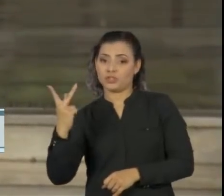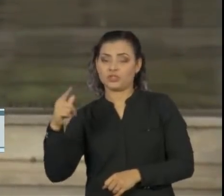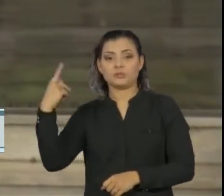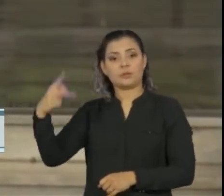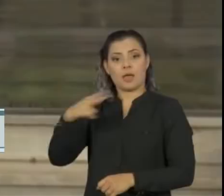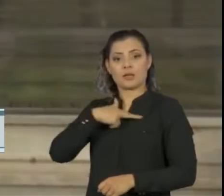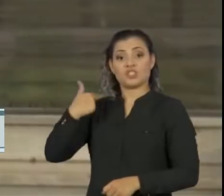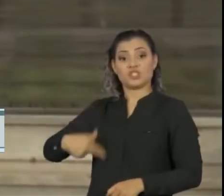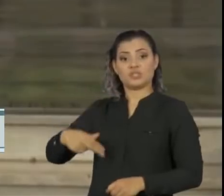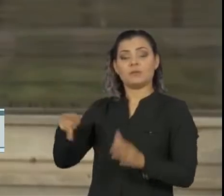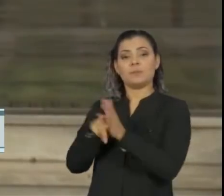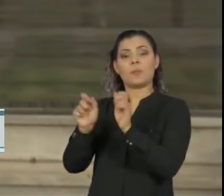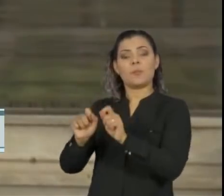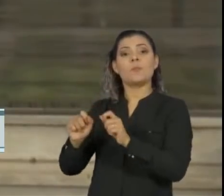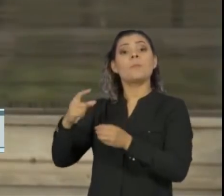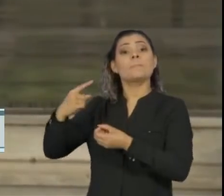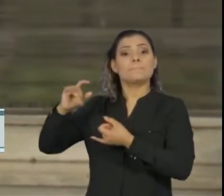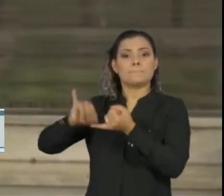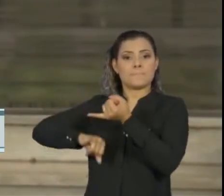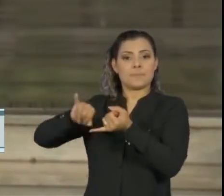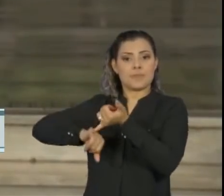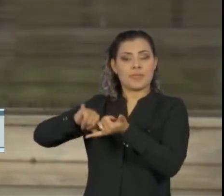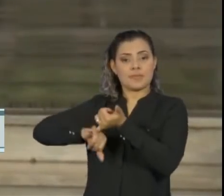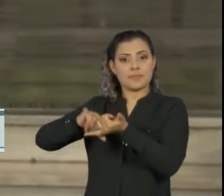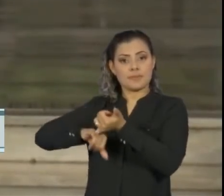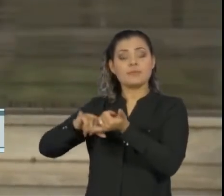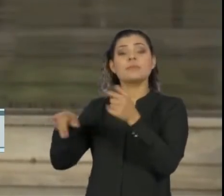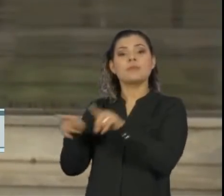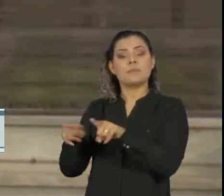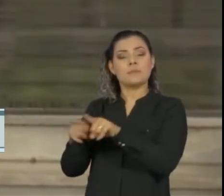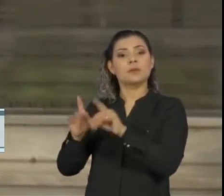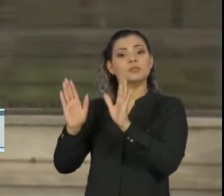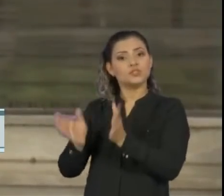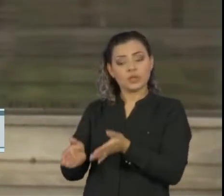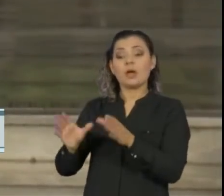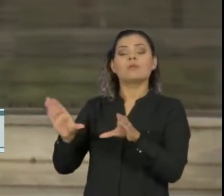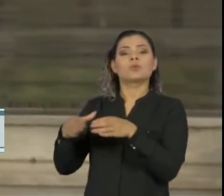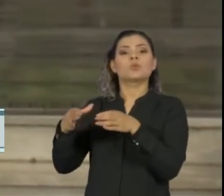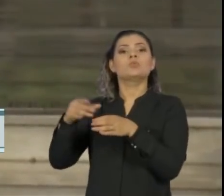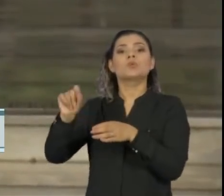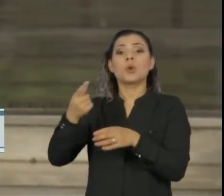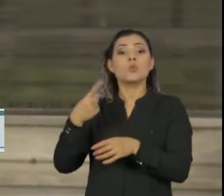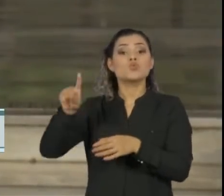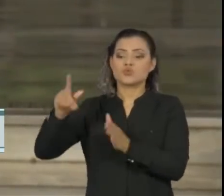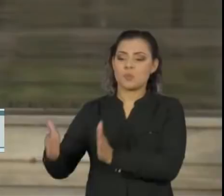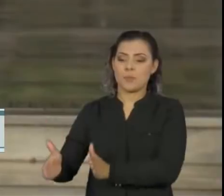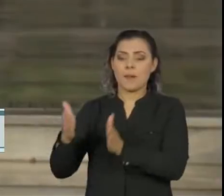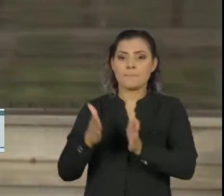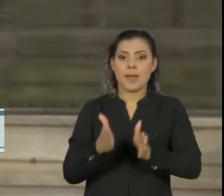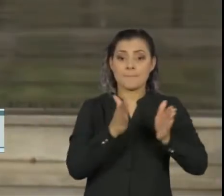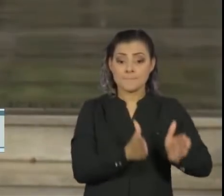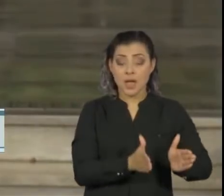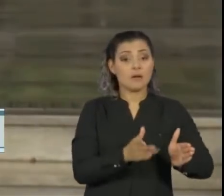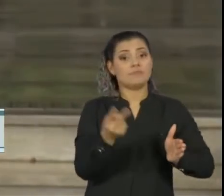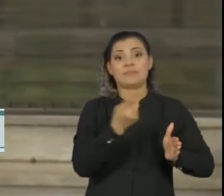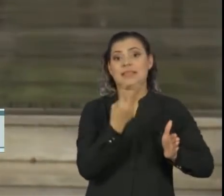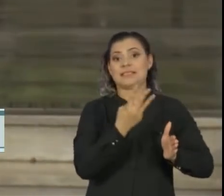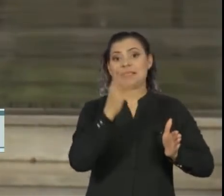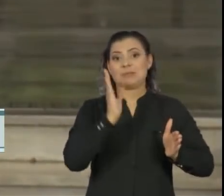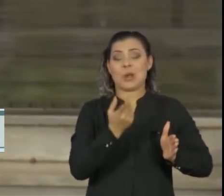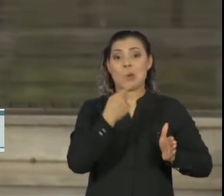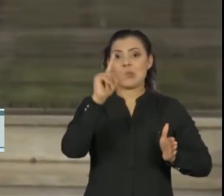julho, portanto já dentro de 3 semanas, iniciamos os testes da última fase do desenvolvimento da